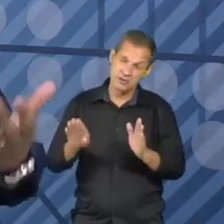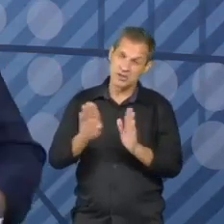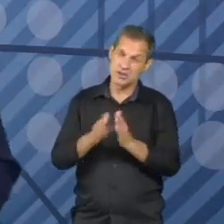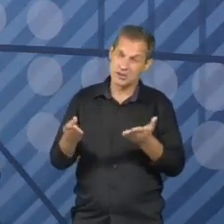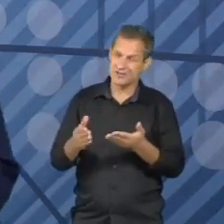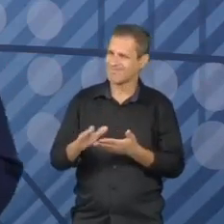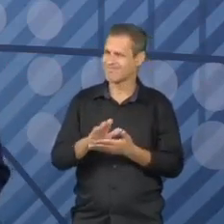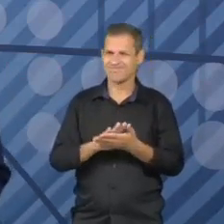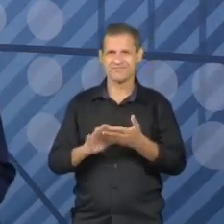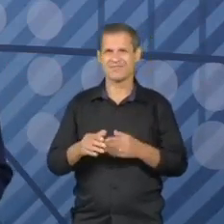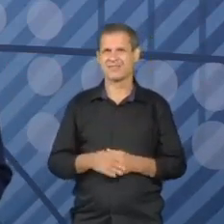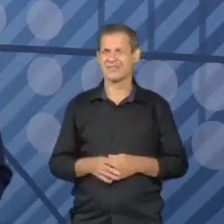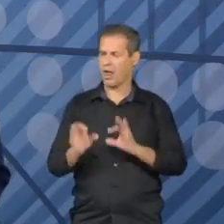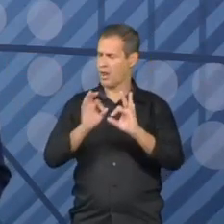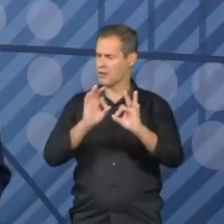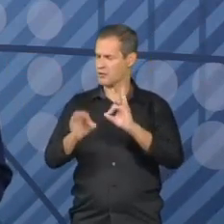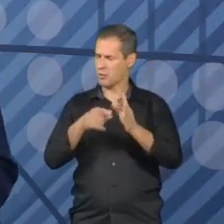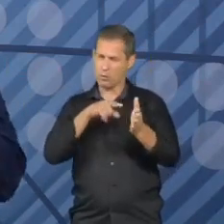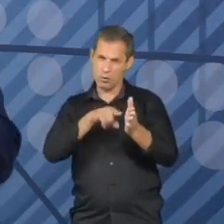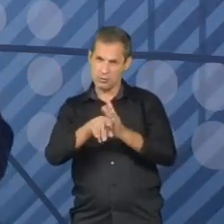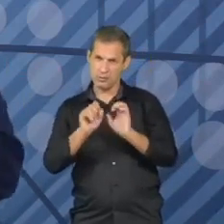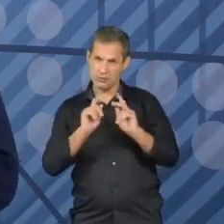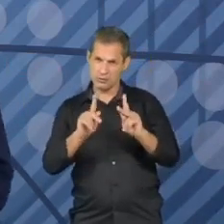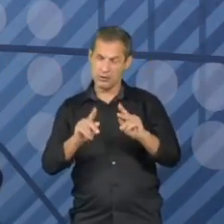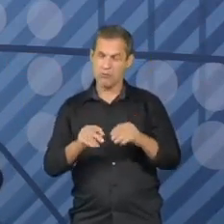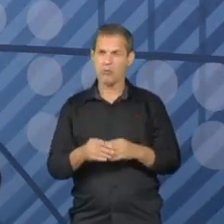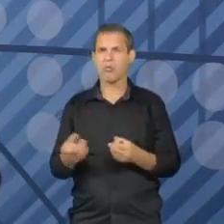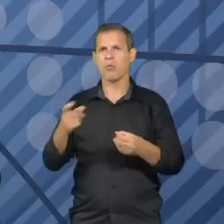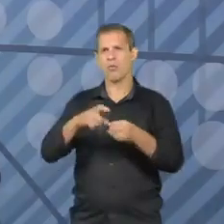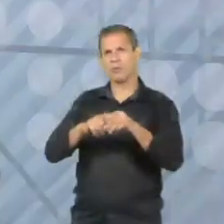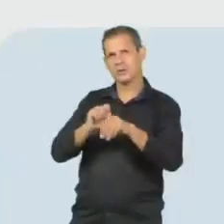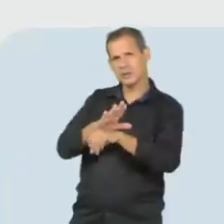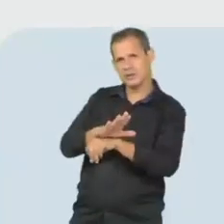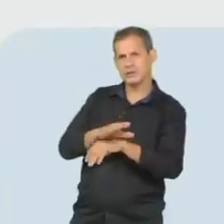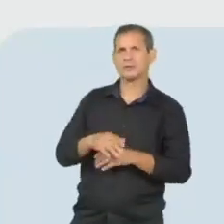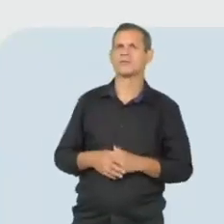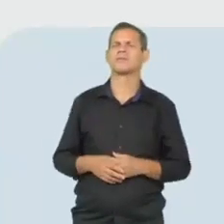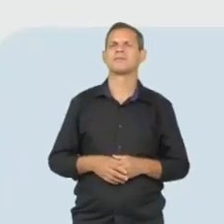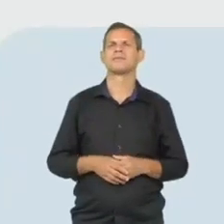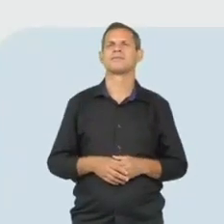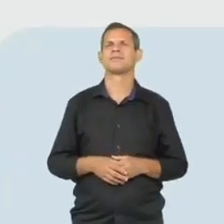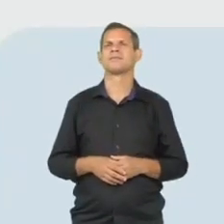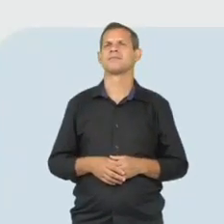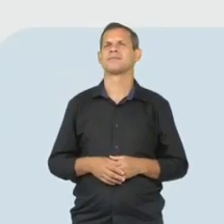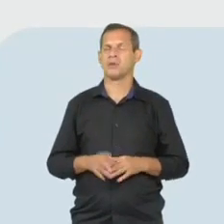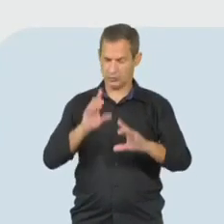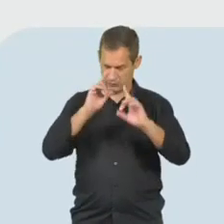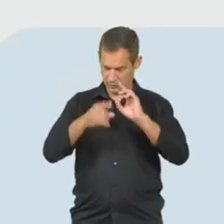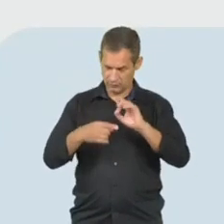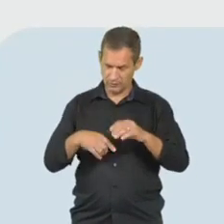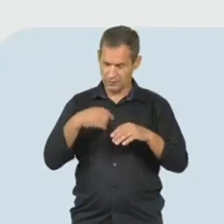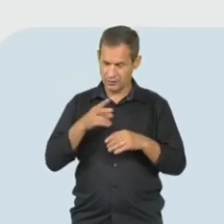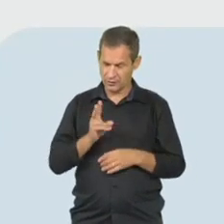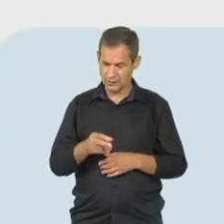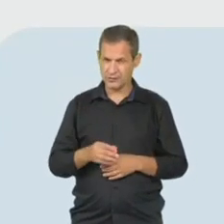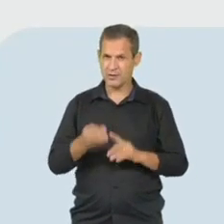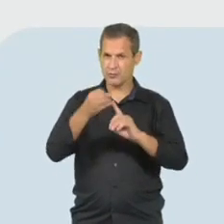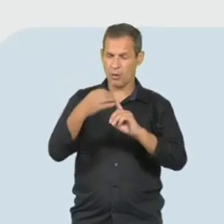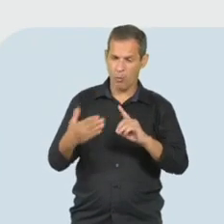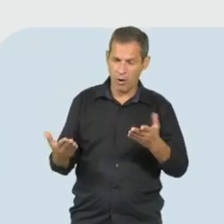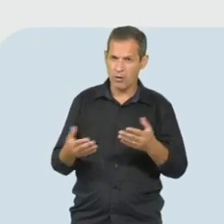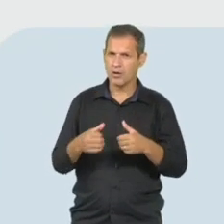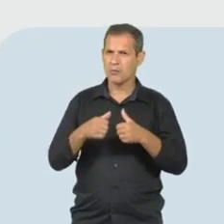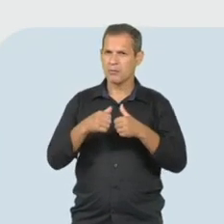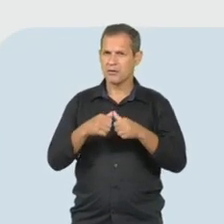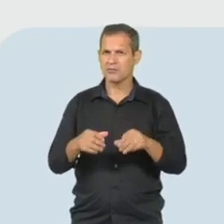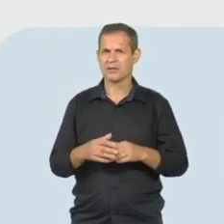nem como formular uma pergunta. Então vamos continuar aqui o nosso dado, a gente vai fazer sempre um passo a passo aqui para